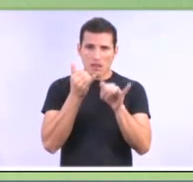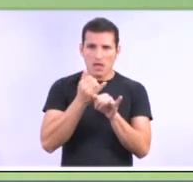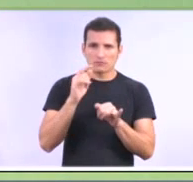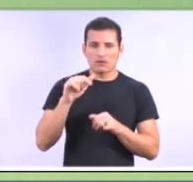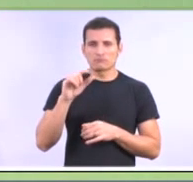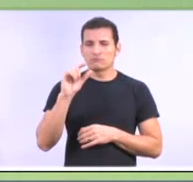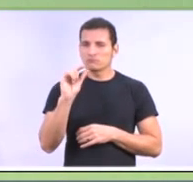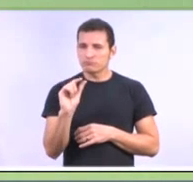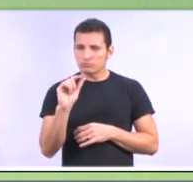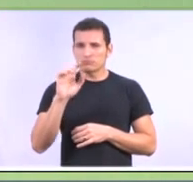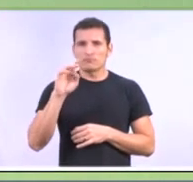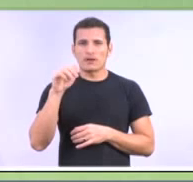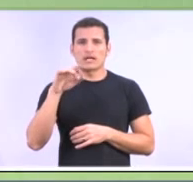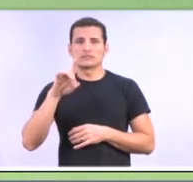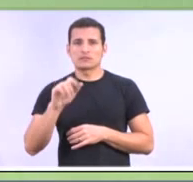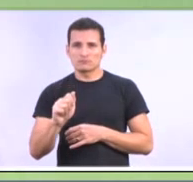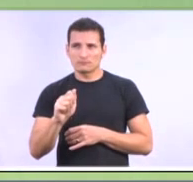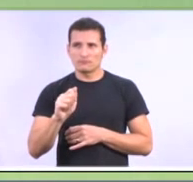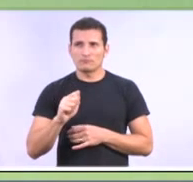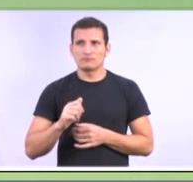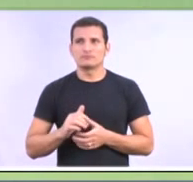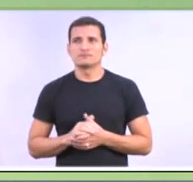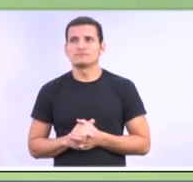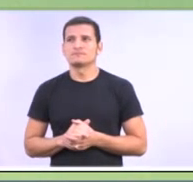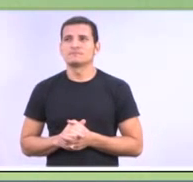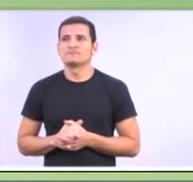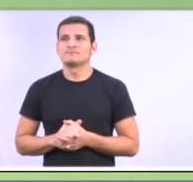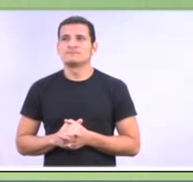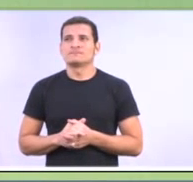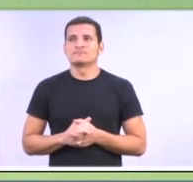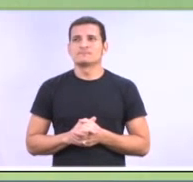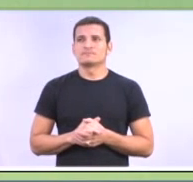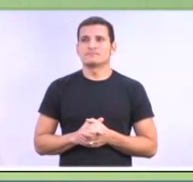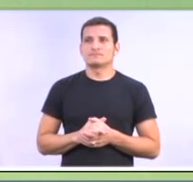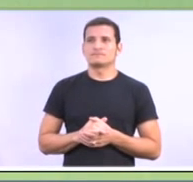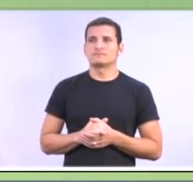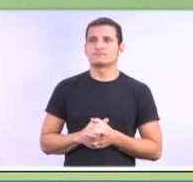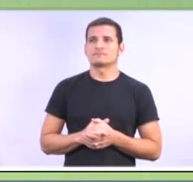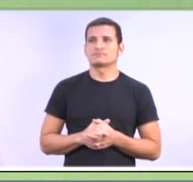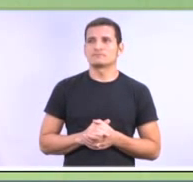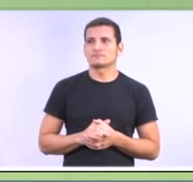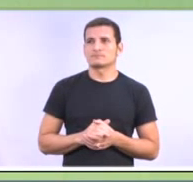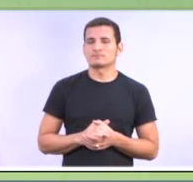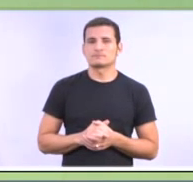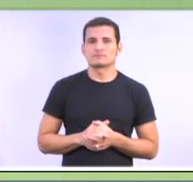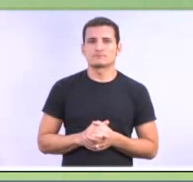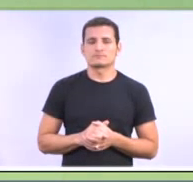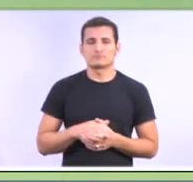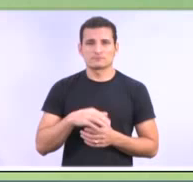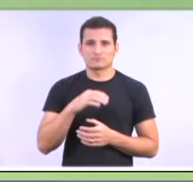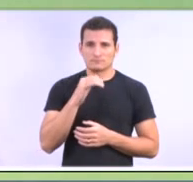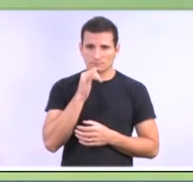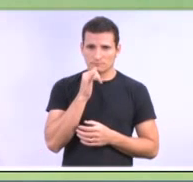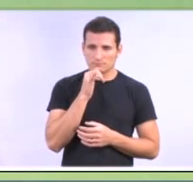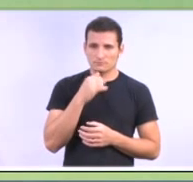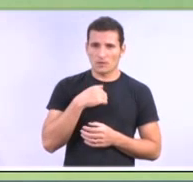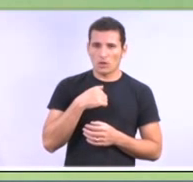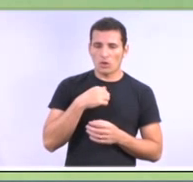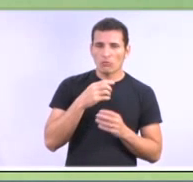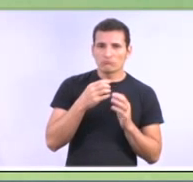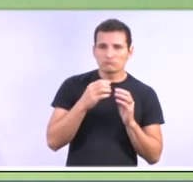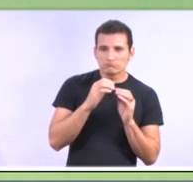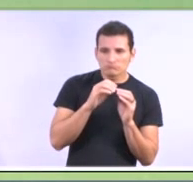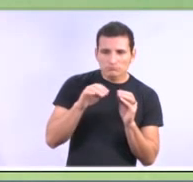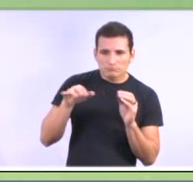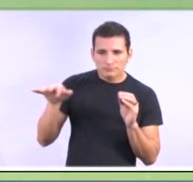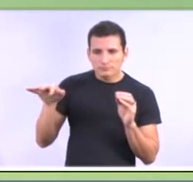A transmissão ocorre em broadcast para todos os dispositivos. Vocês também já imaginaram, né? Se eu estou transmitindo e todo mundo está ouvindo, quer dizer